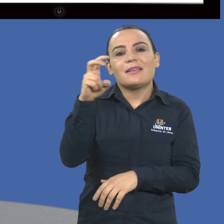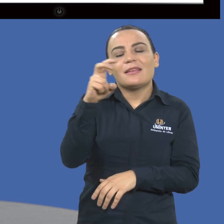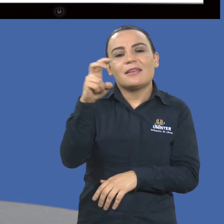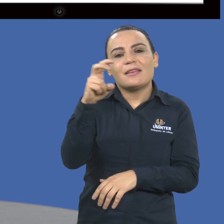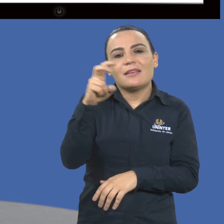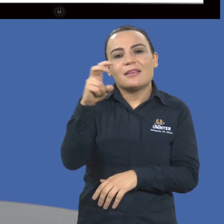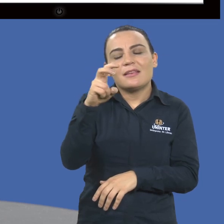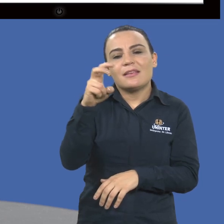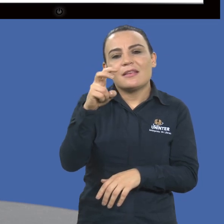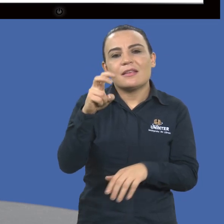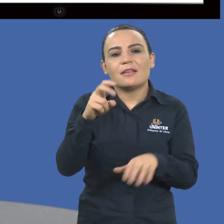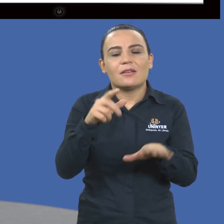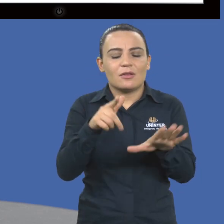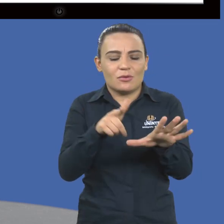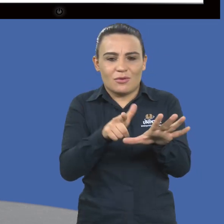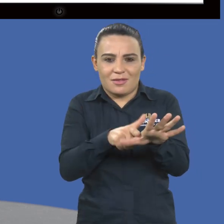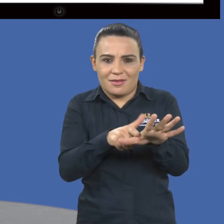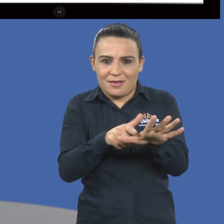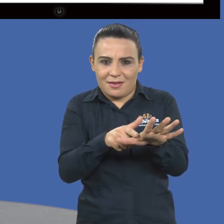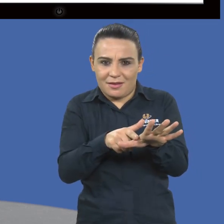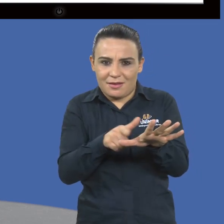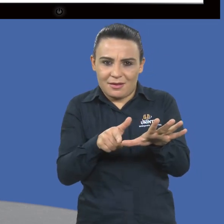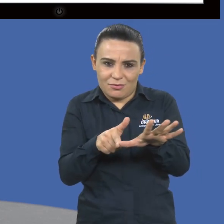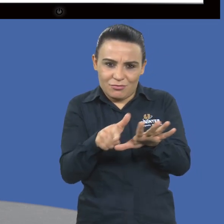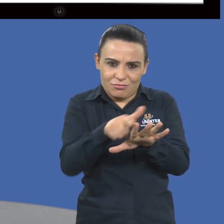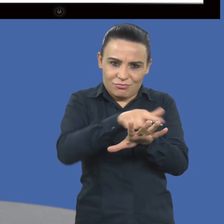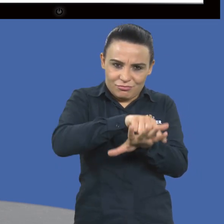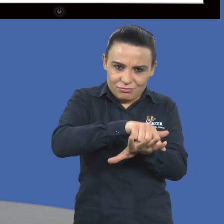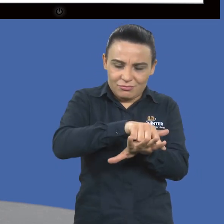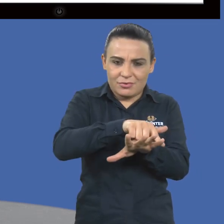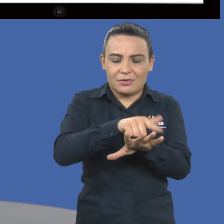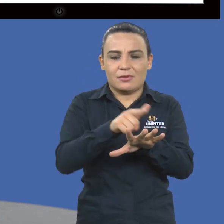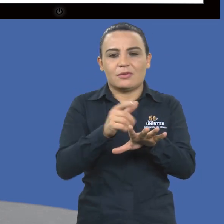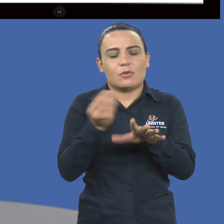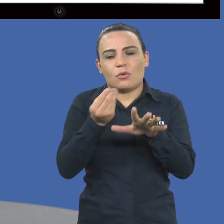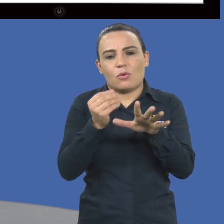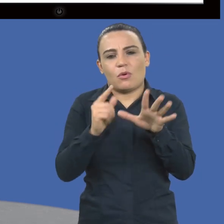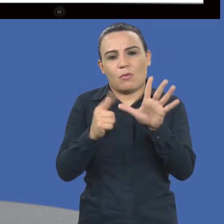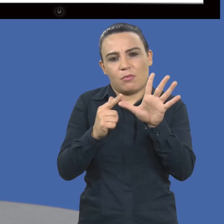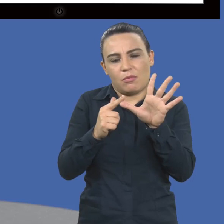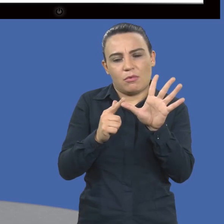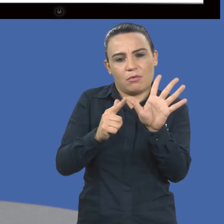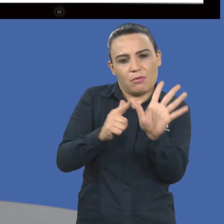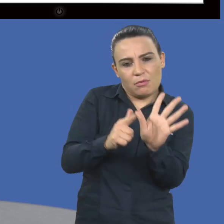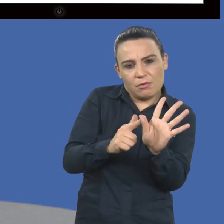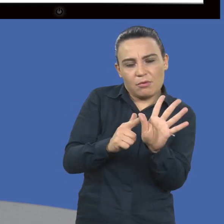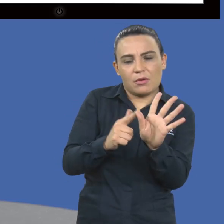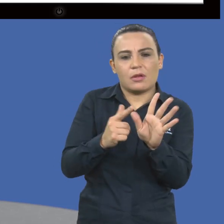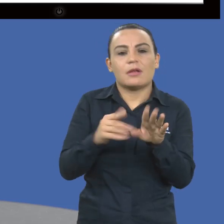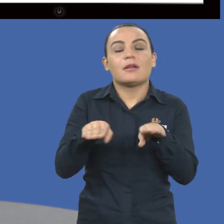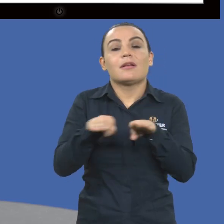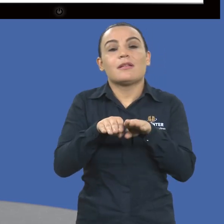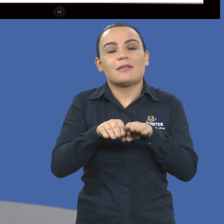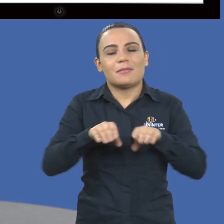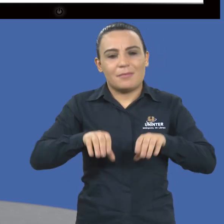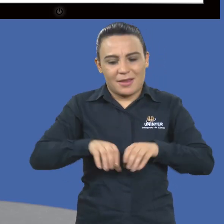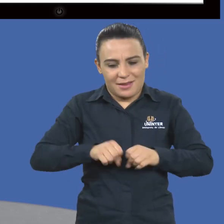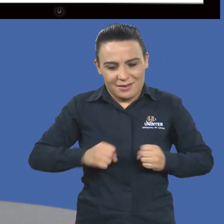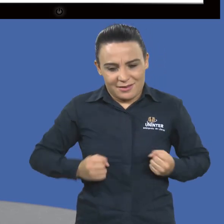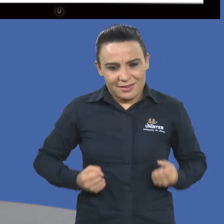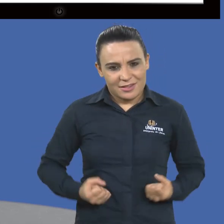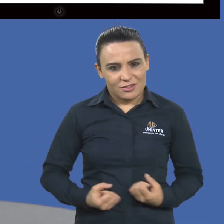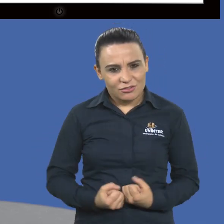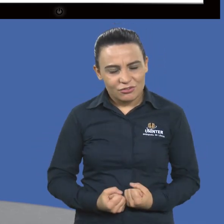quinto dedo do nenê uma hipoplasia da falange média e algumas outras alterações, ecorrefringência